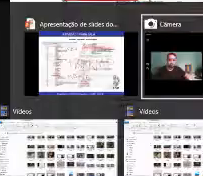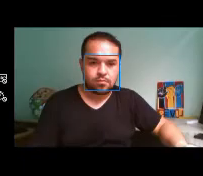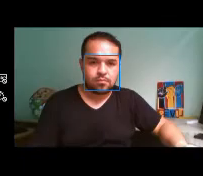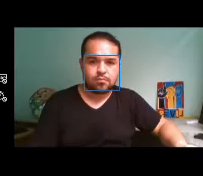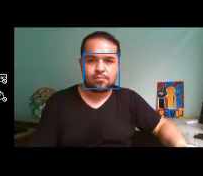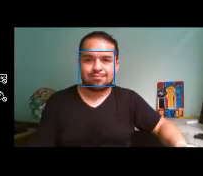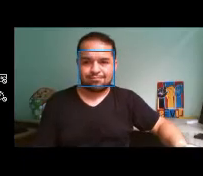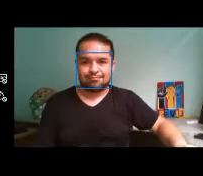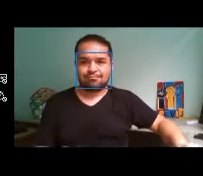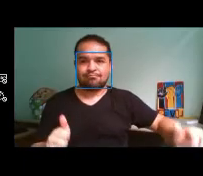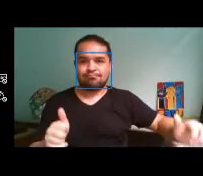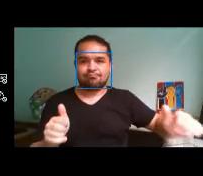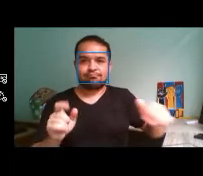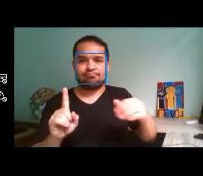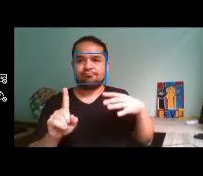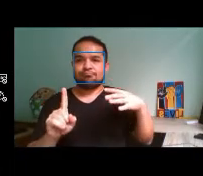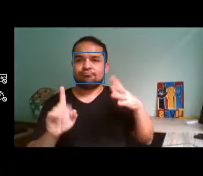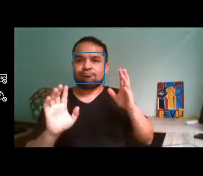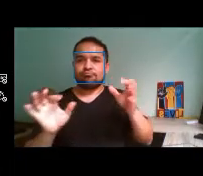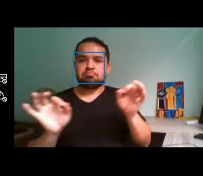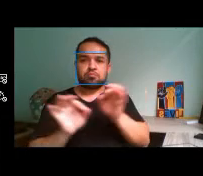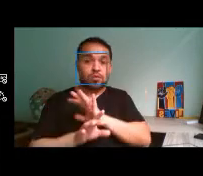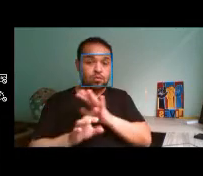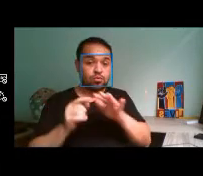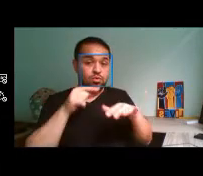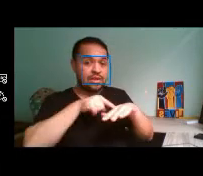MD4, KF, V2.